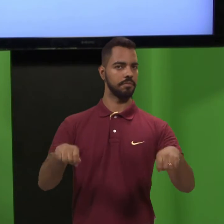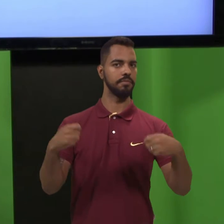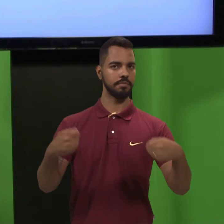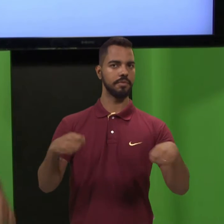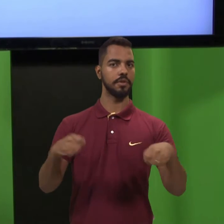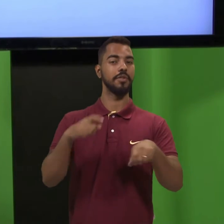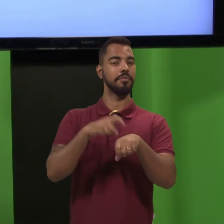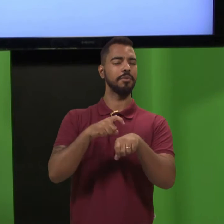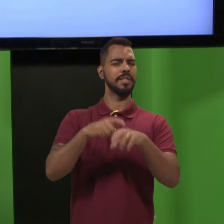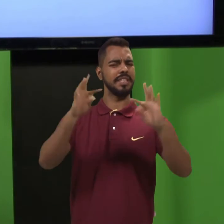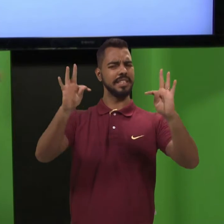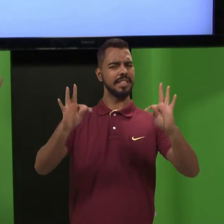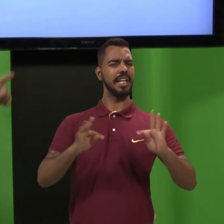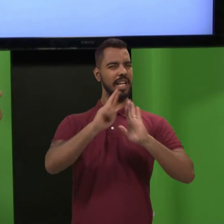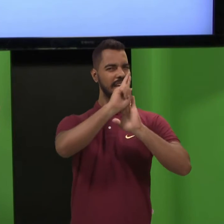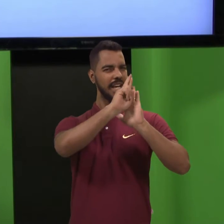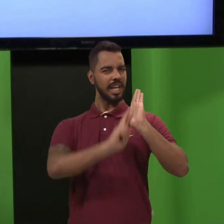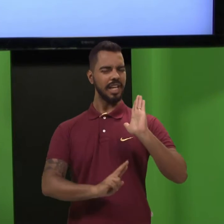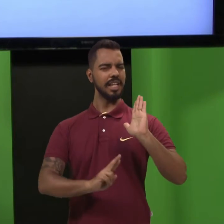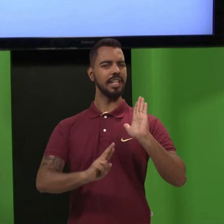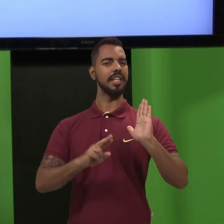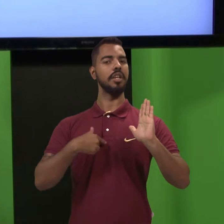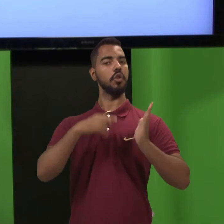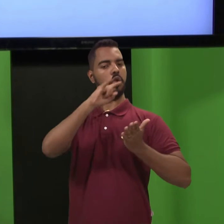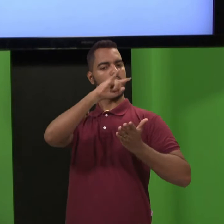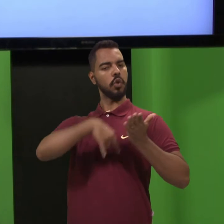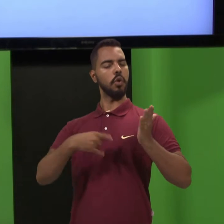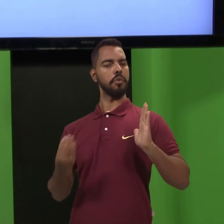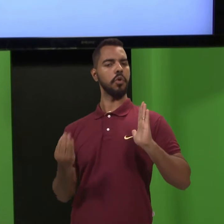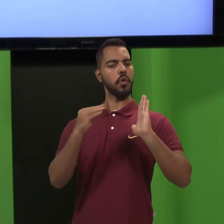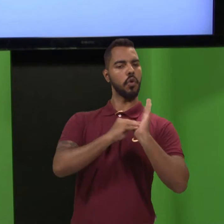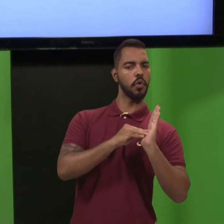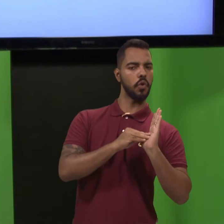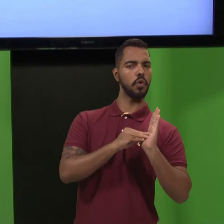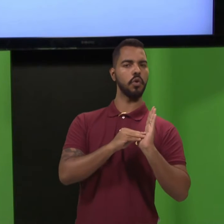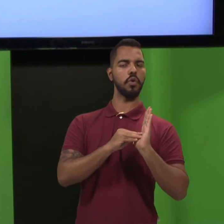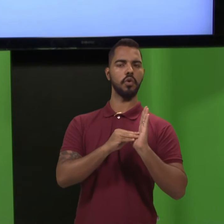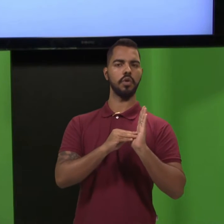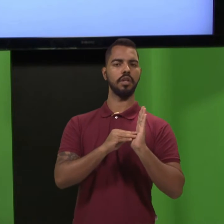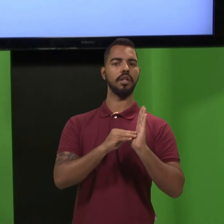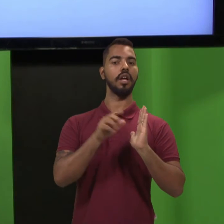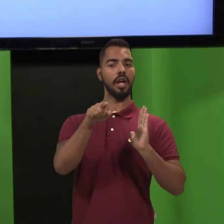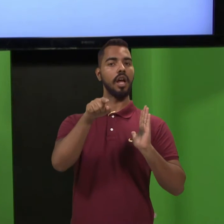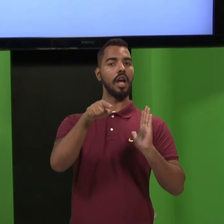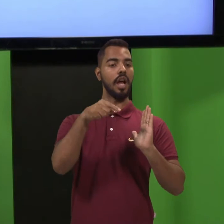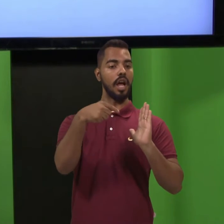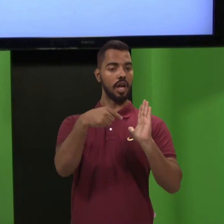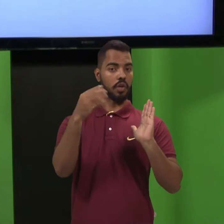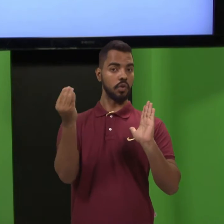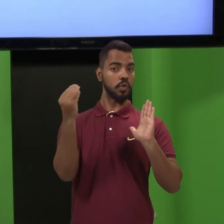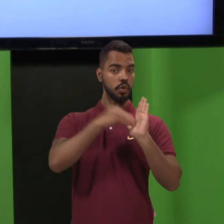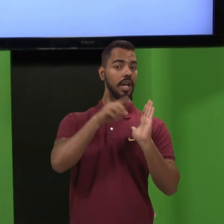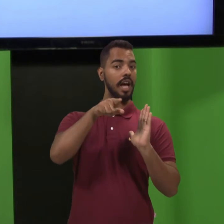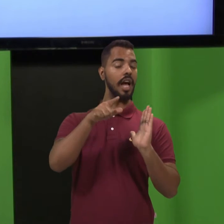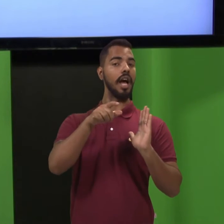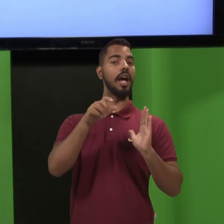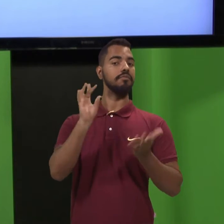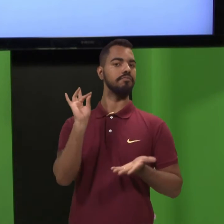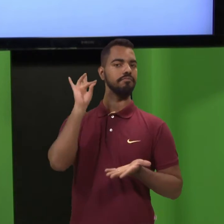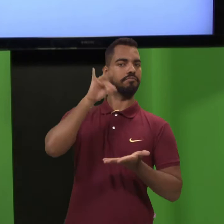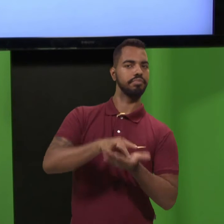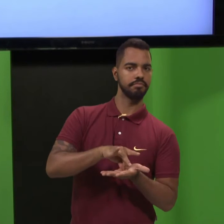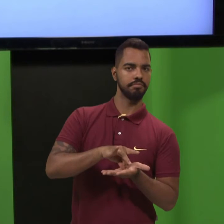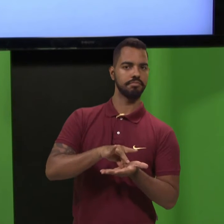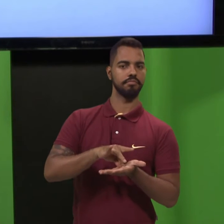redação para que o documento tenha validade. Por tratar-se de um documento que expressa uma solicitação,